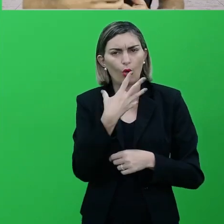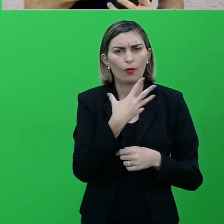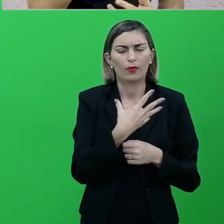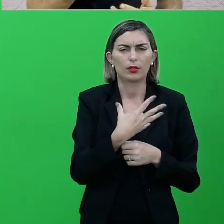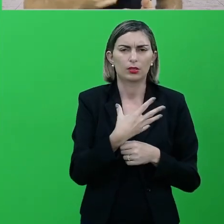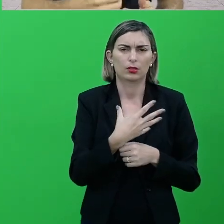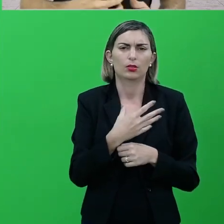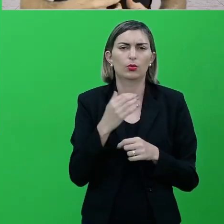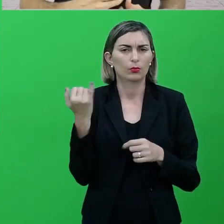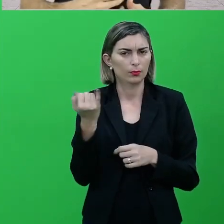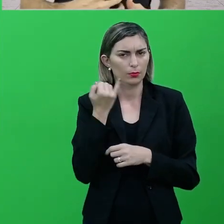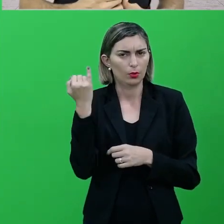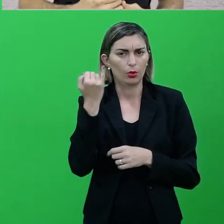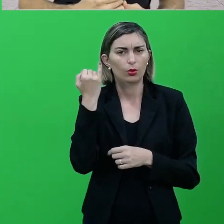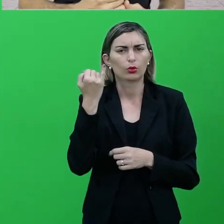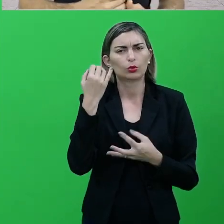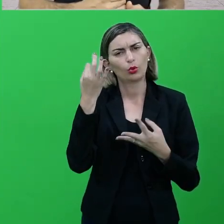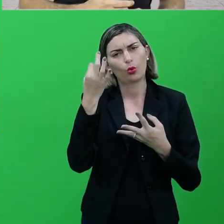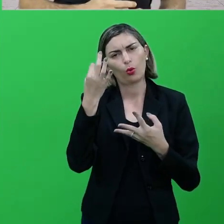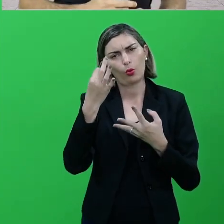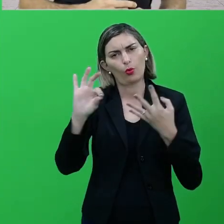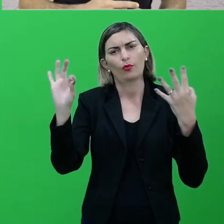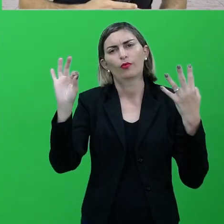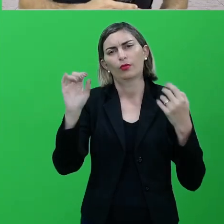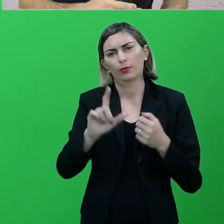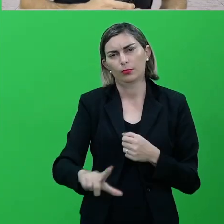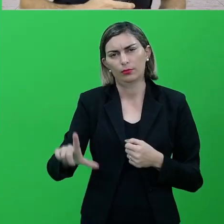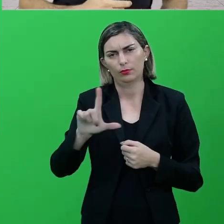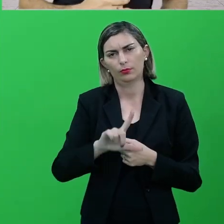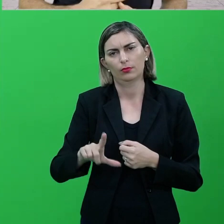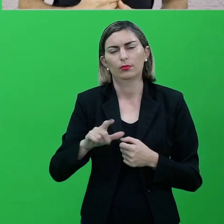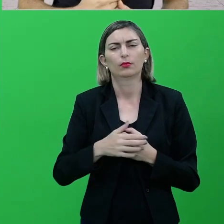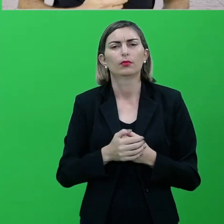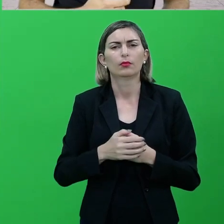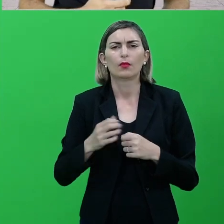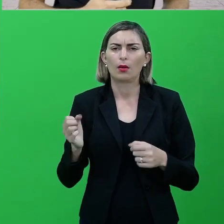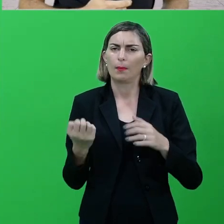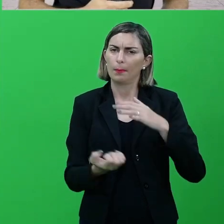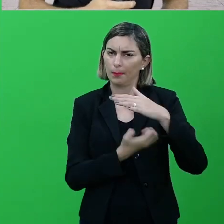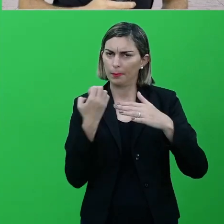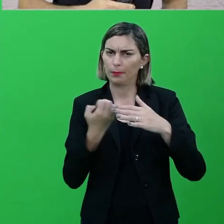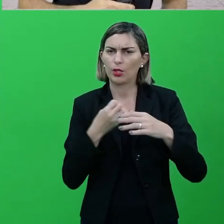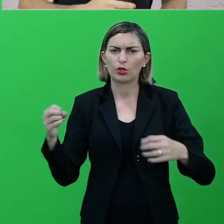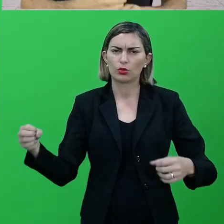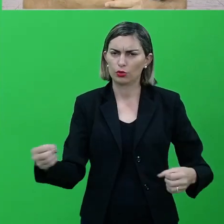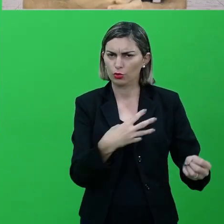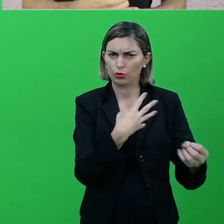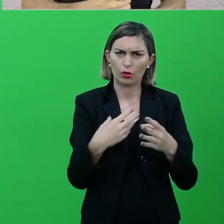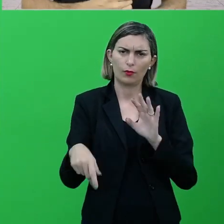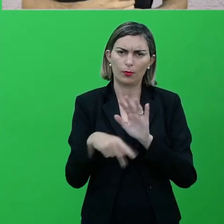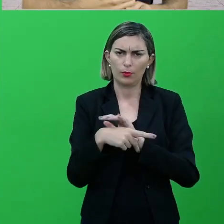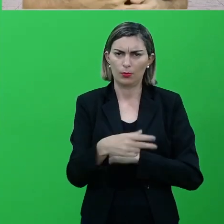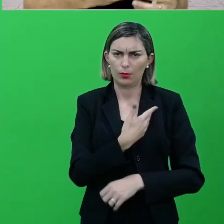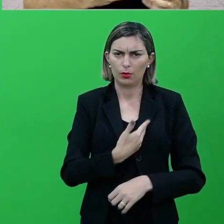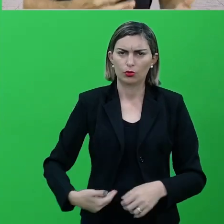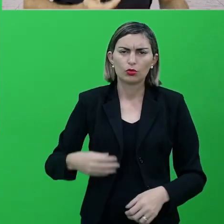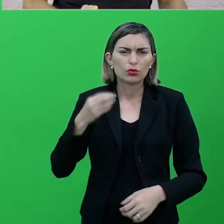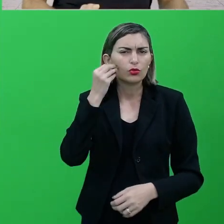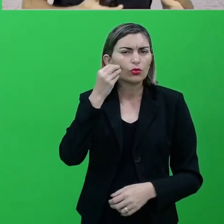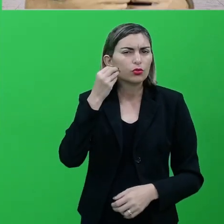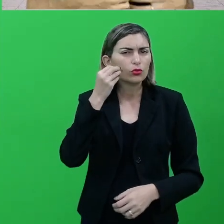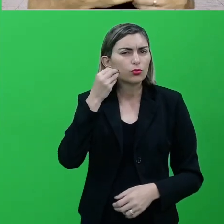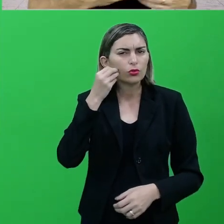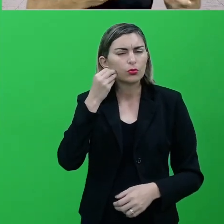muito importante que está confirmada aí pela literatura. E empresas de inovação de propriedade pública para experimentar em